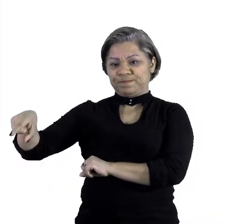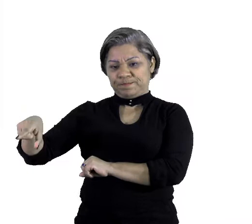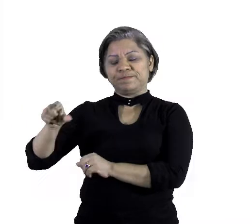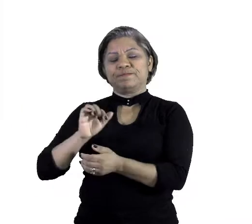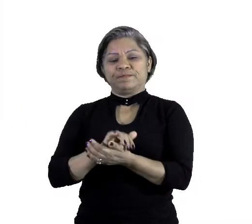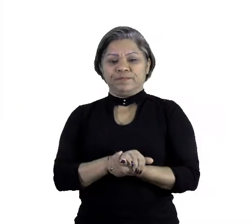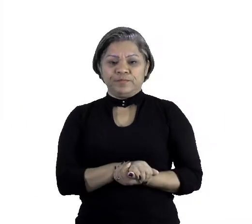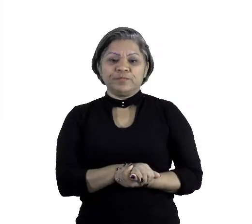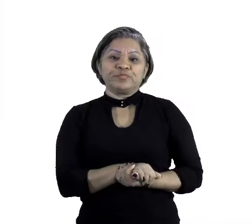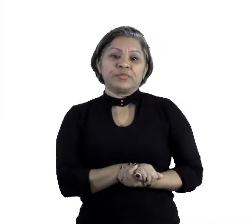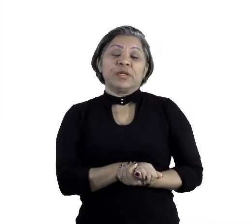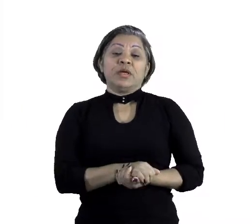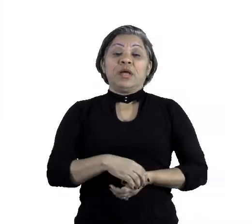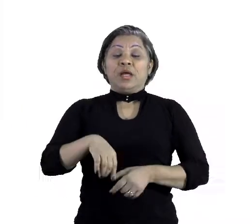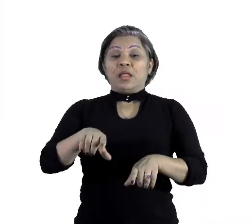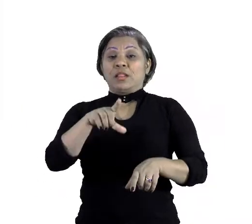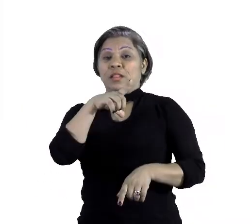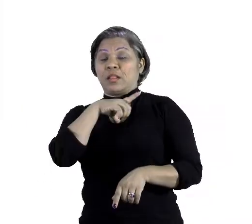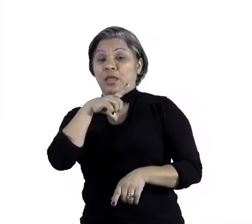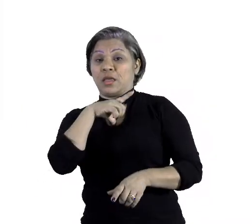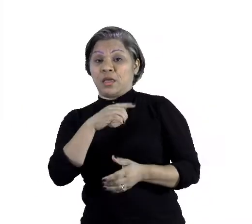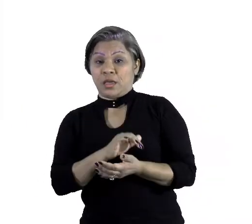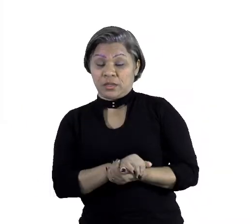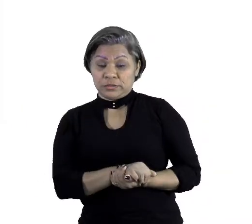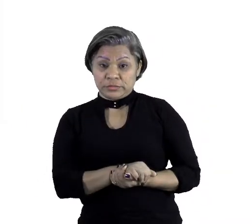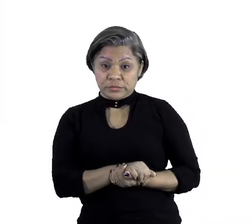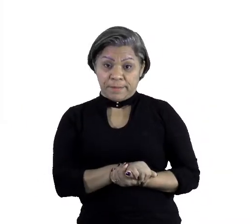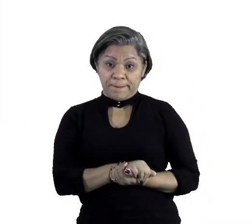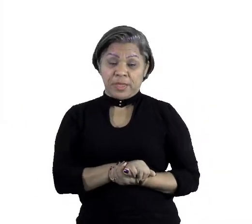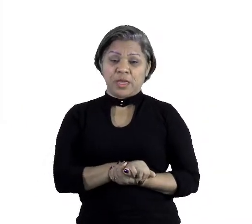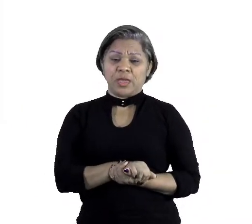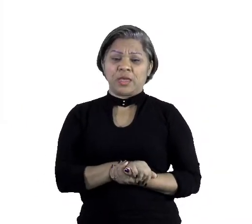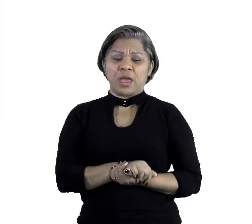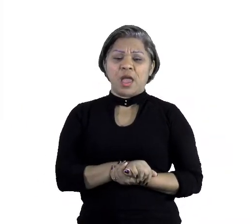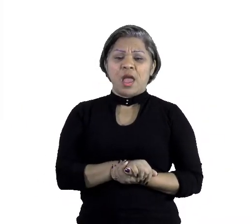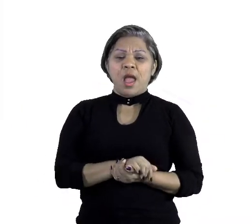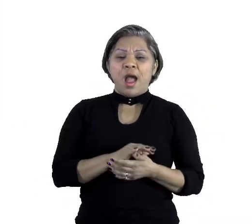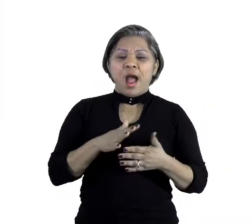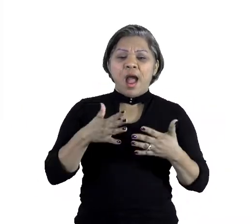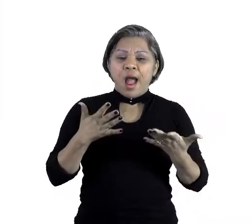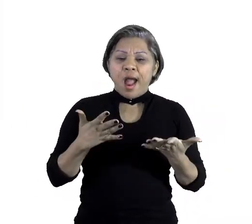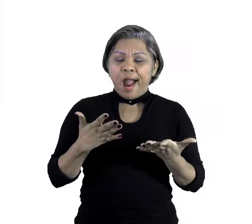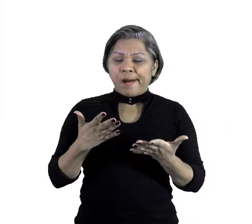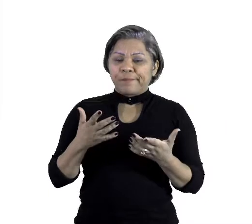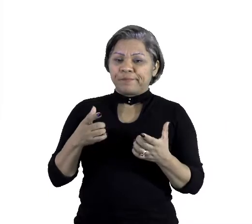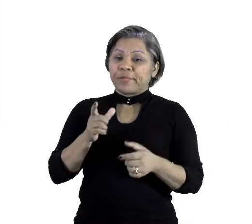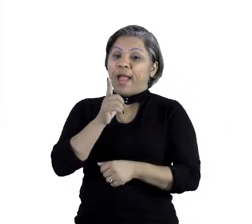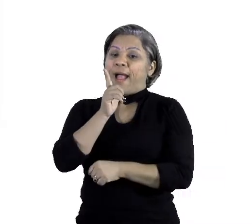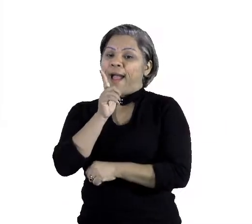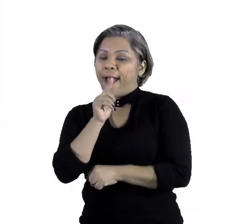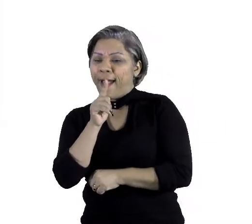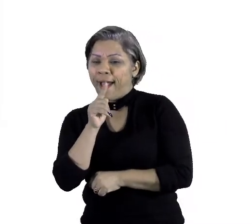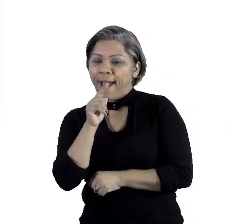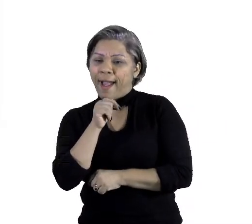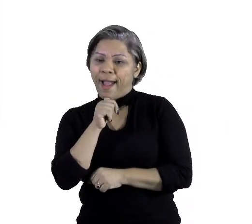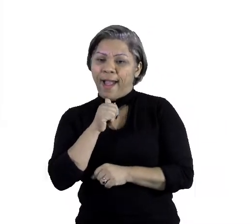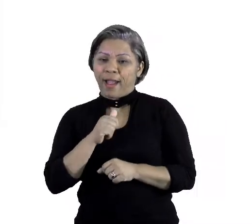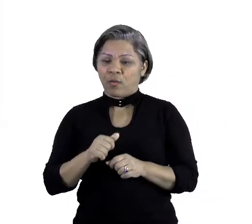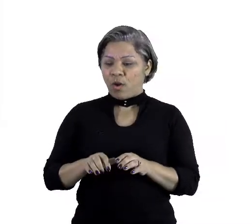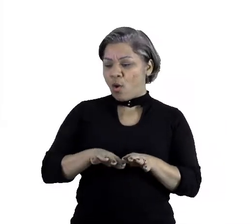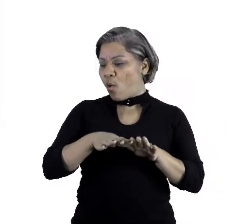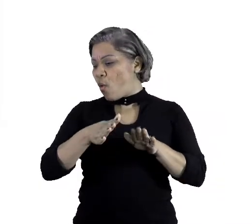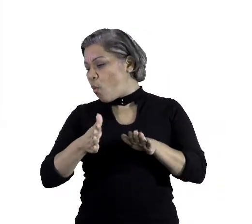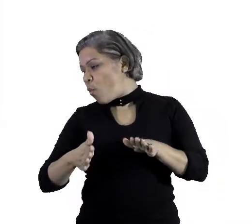solo, né? Existe a irrigação superficial, onde a água corre na